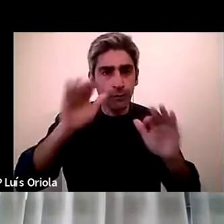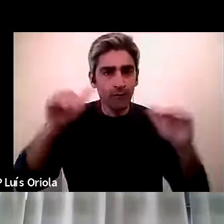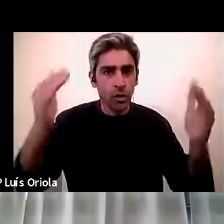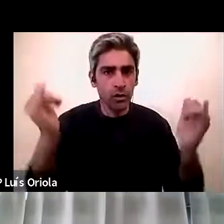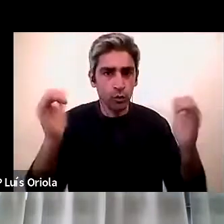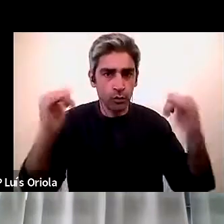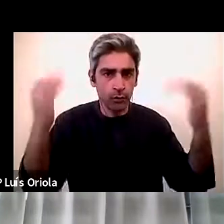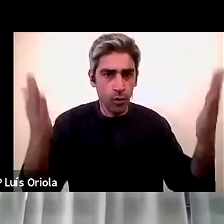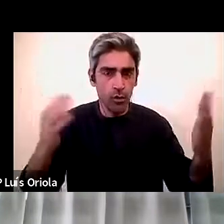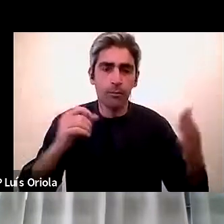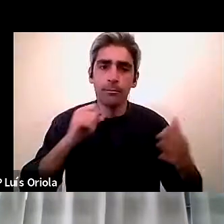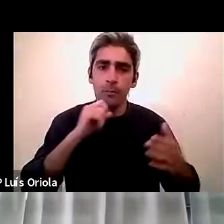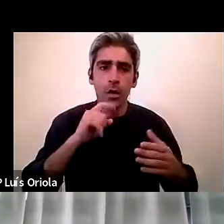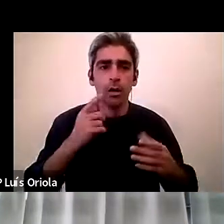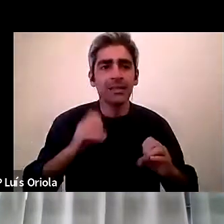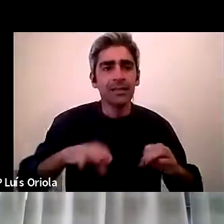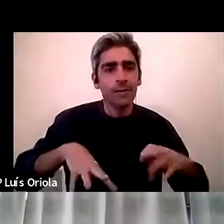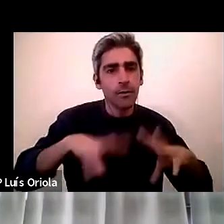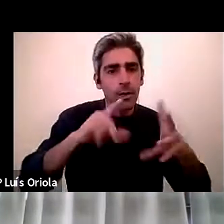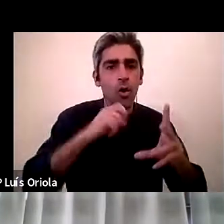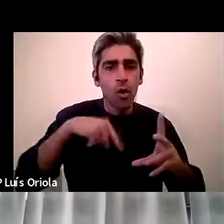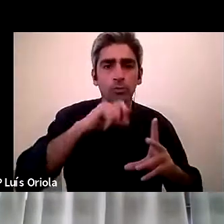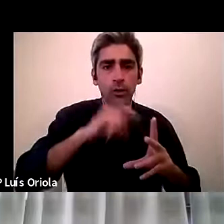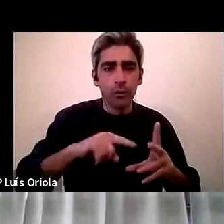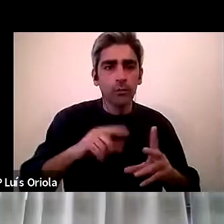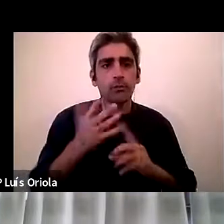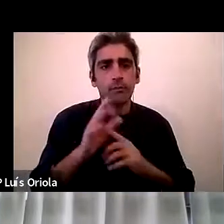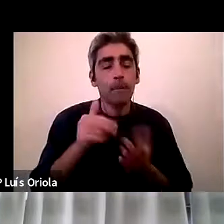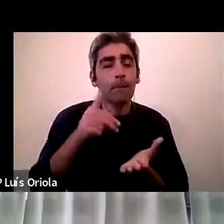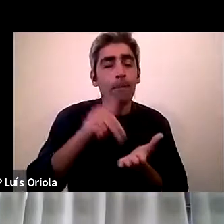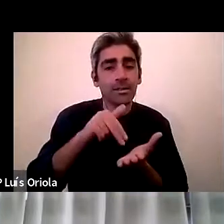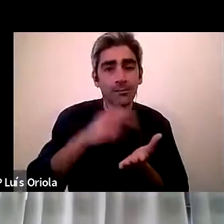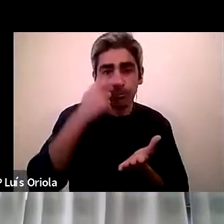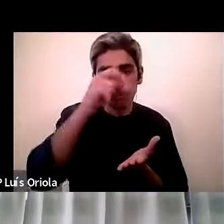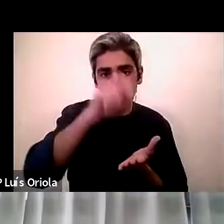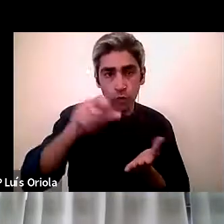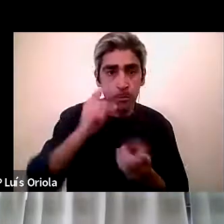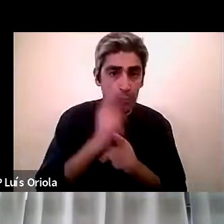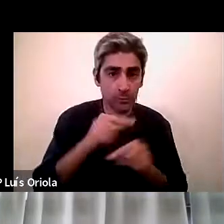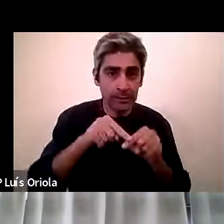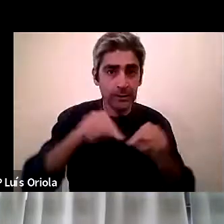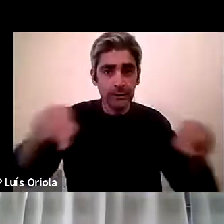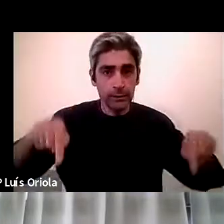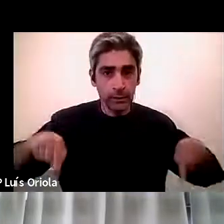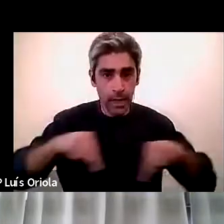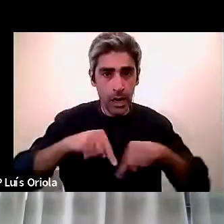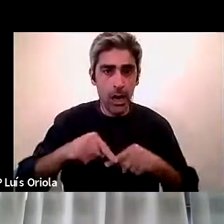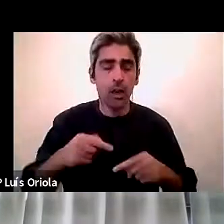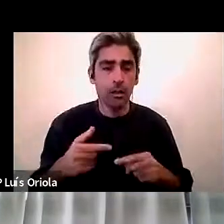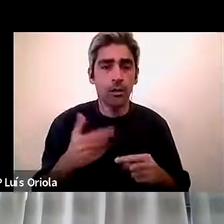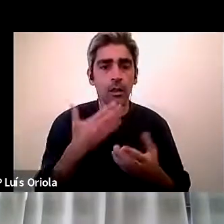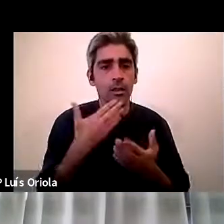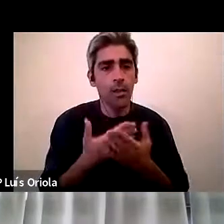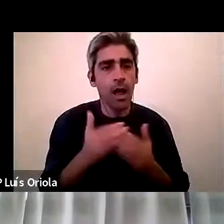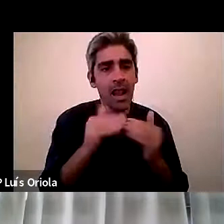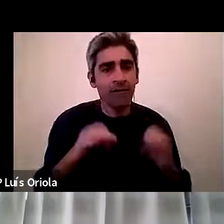podemos, a nível de envolvimento, claro que a presença de pessoas na mesma sala consegue proporcionar